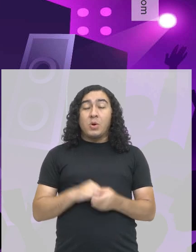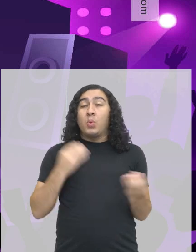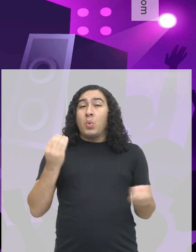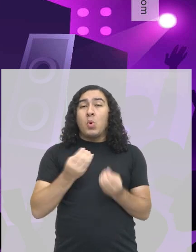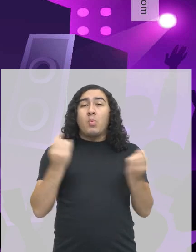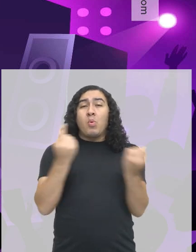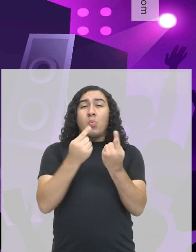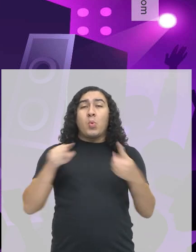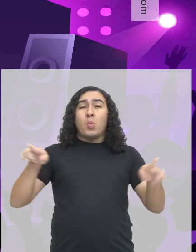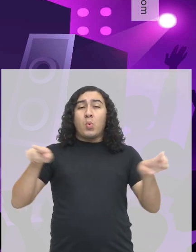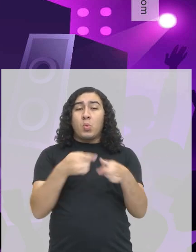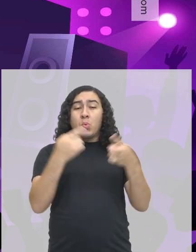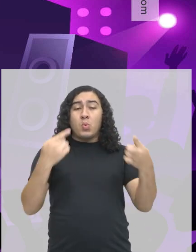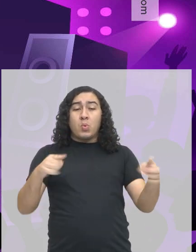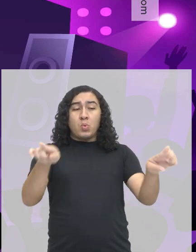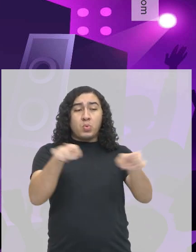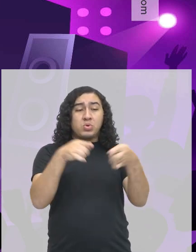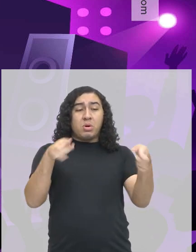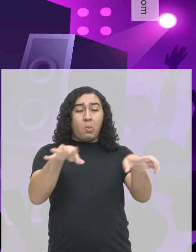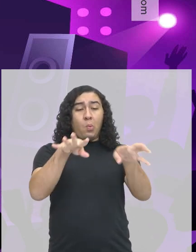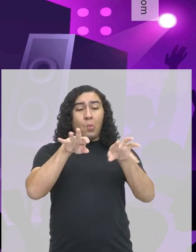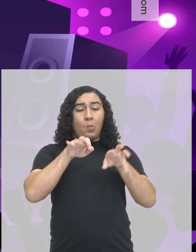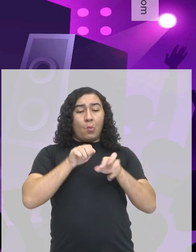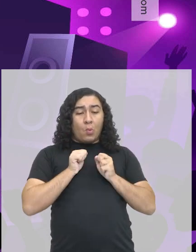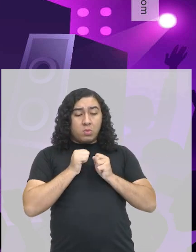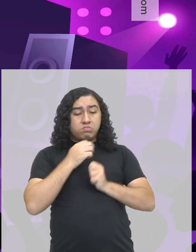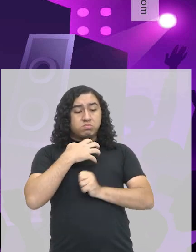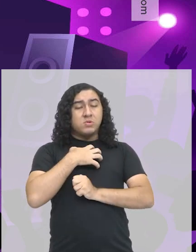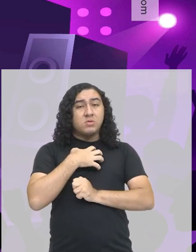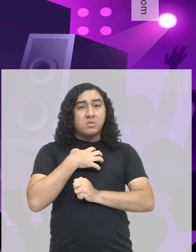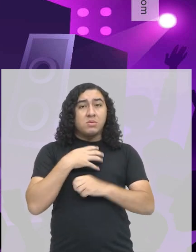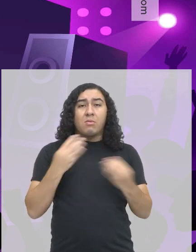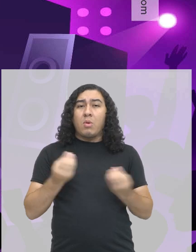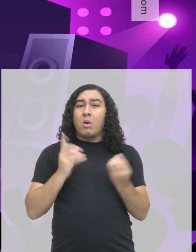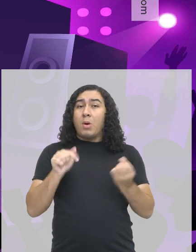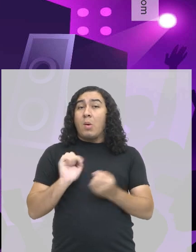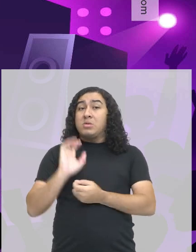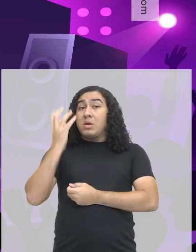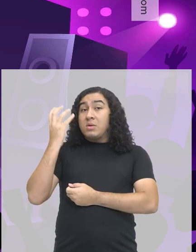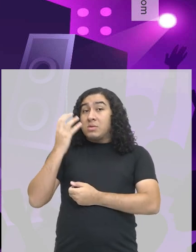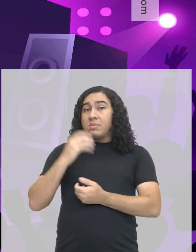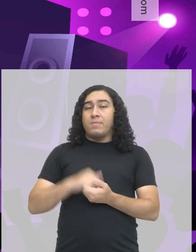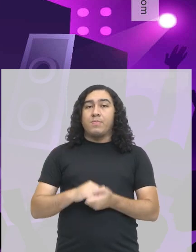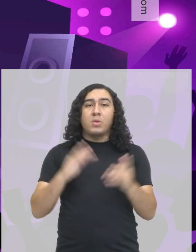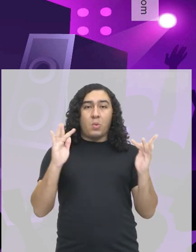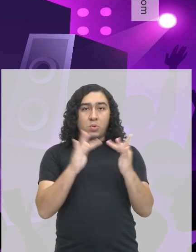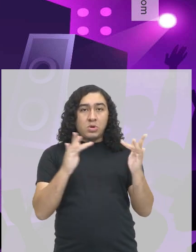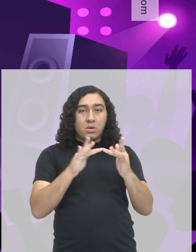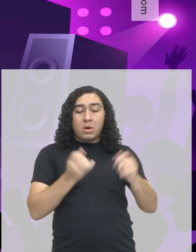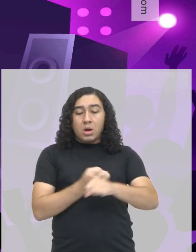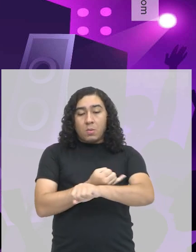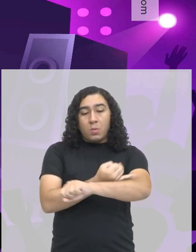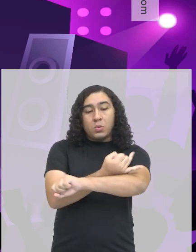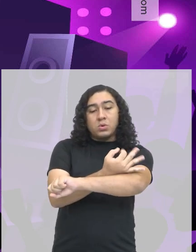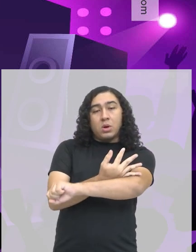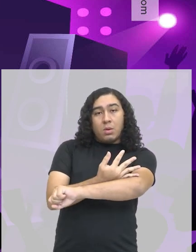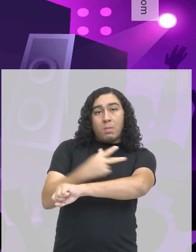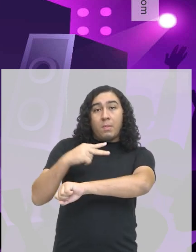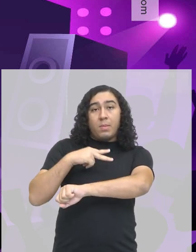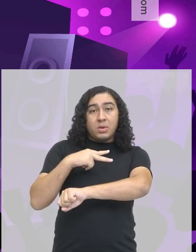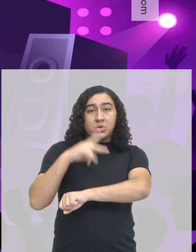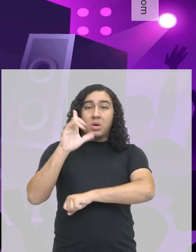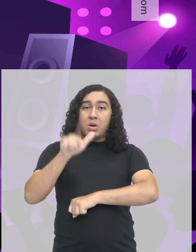música o faz sentir e por que isso ocorre? A conexão emocional pessoal é